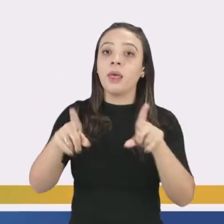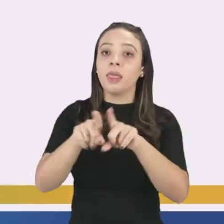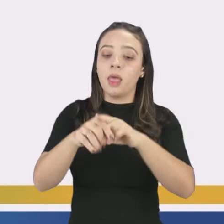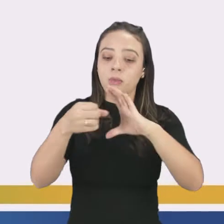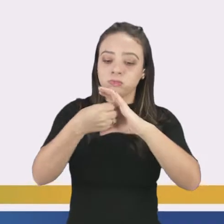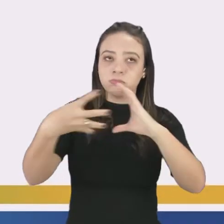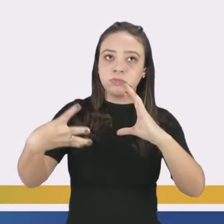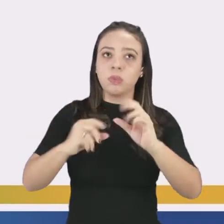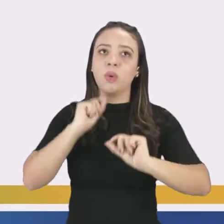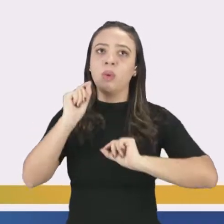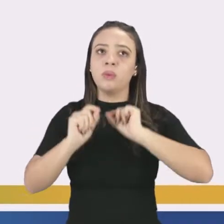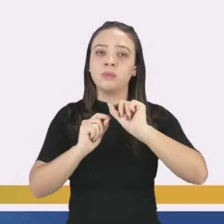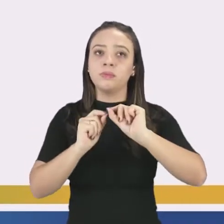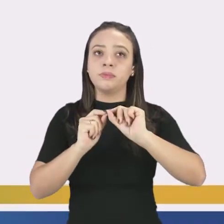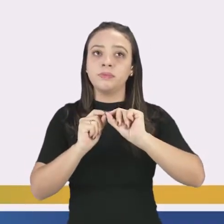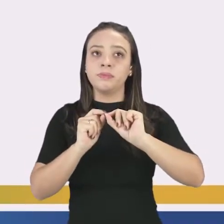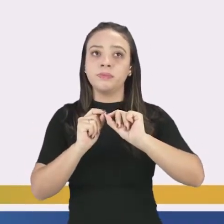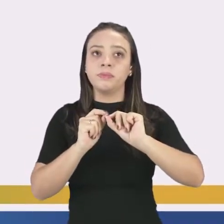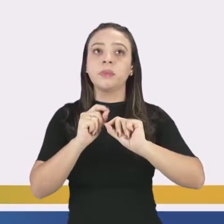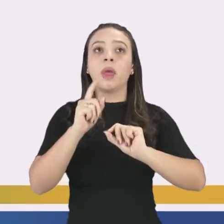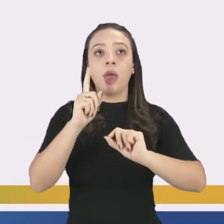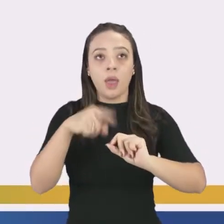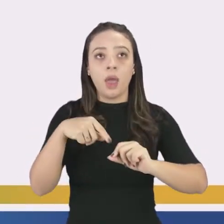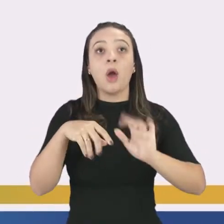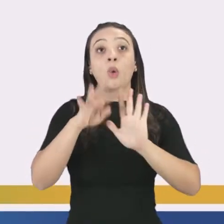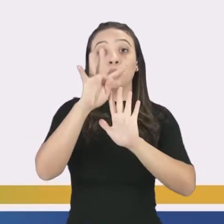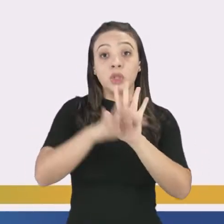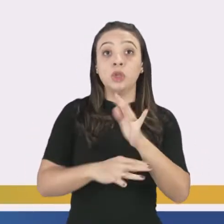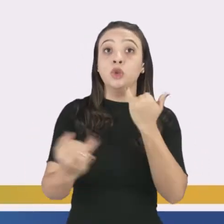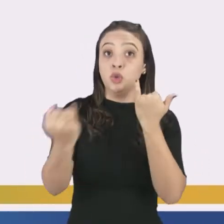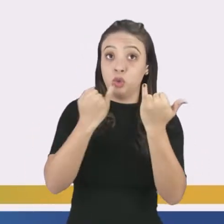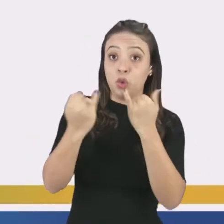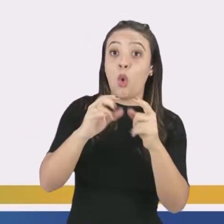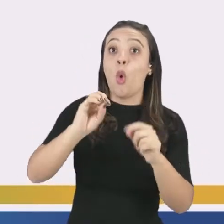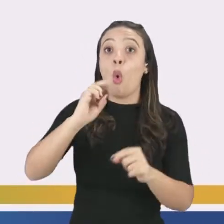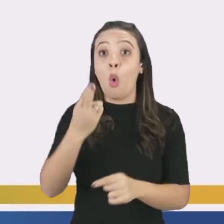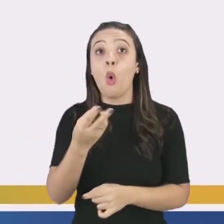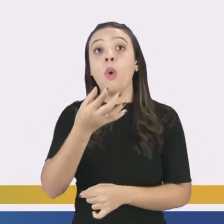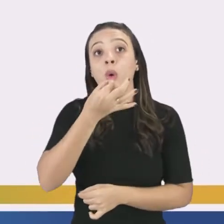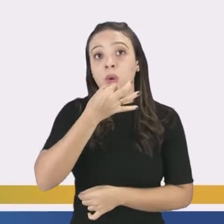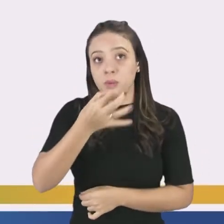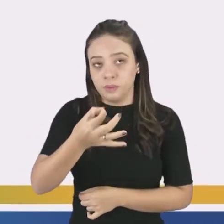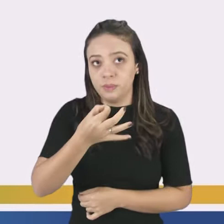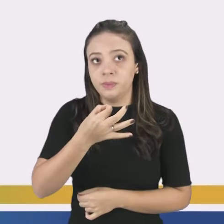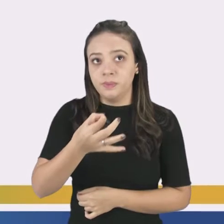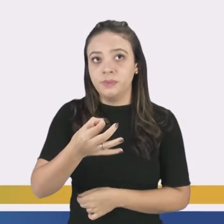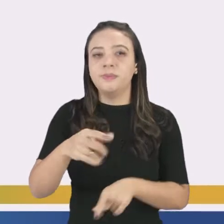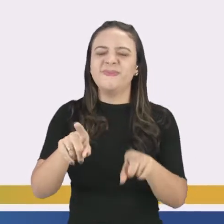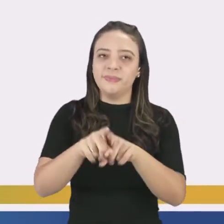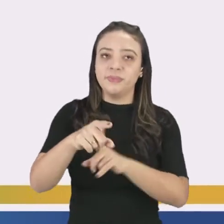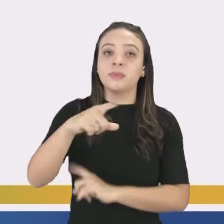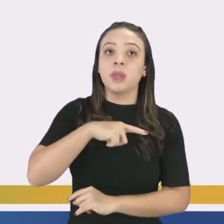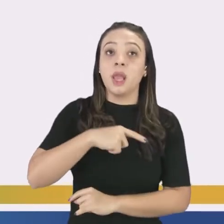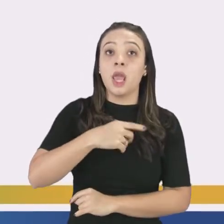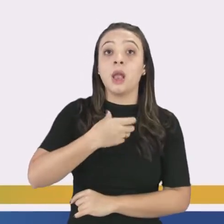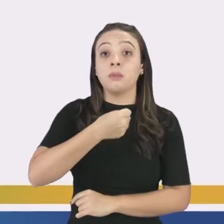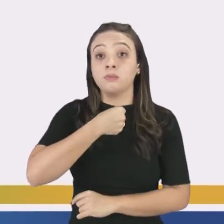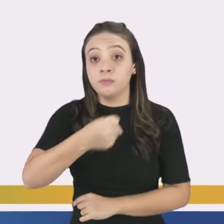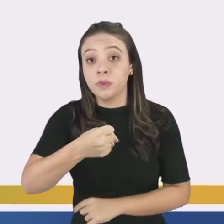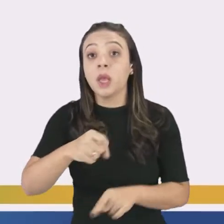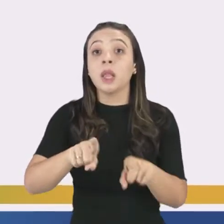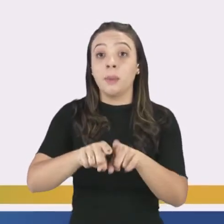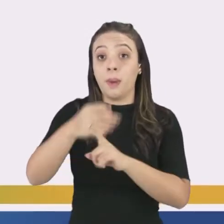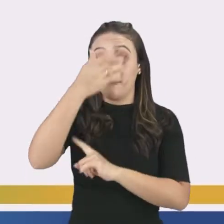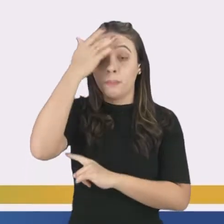características, como ele é baseado em textos informativos ou opinativos, tem a presença do entrevistador e